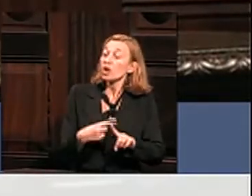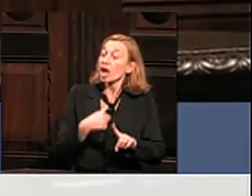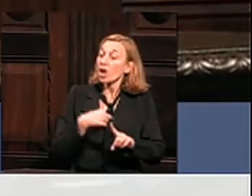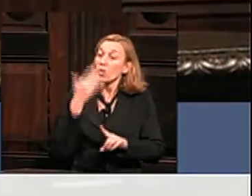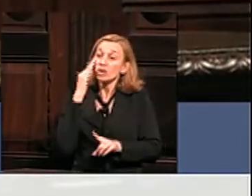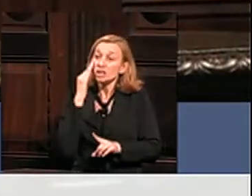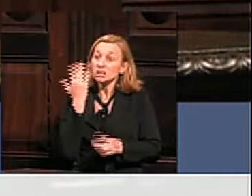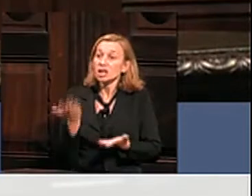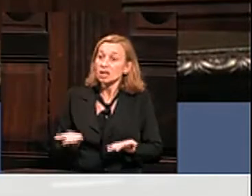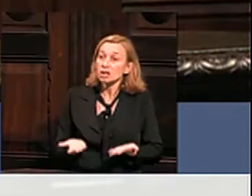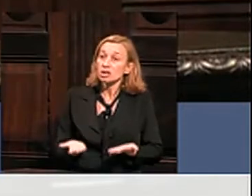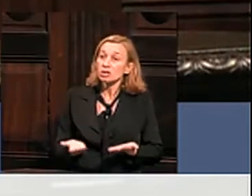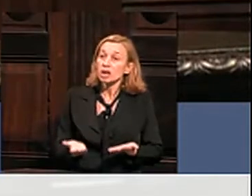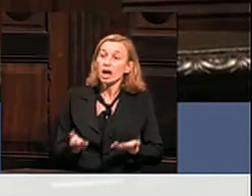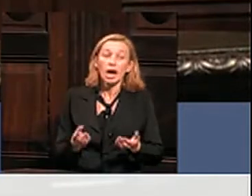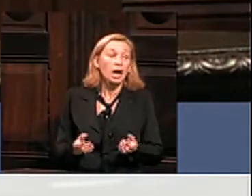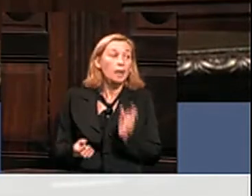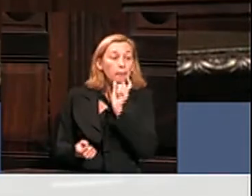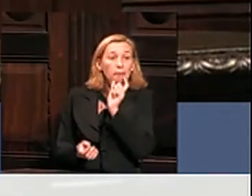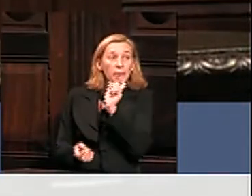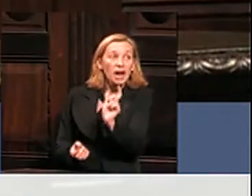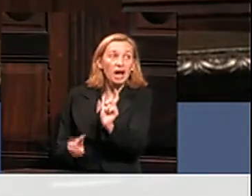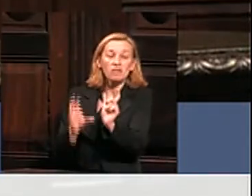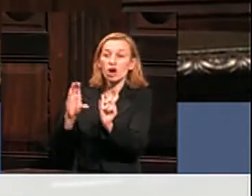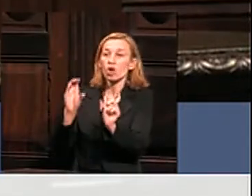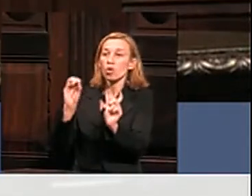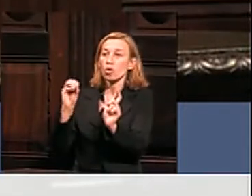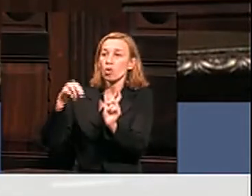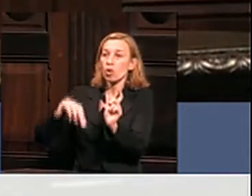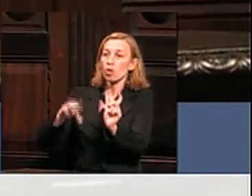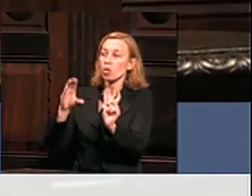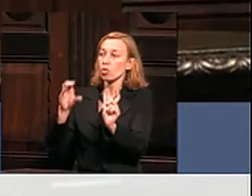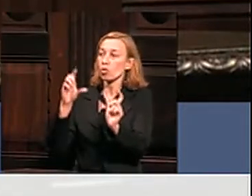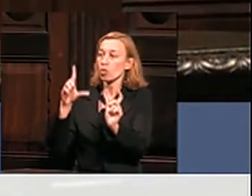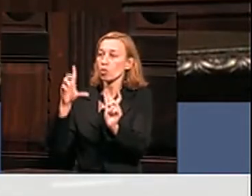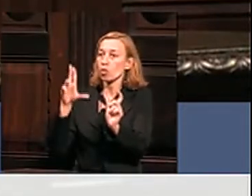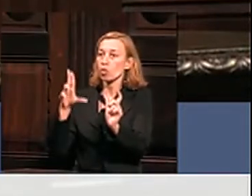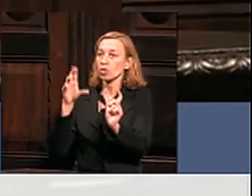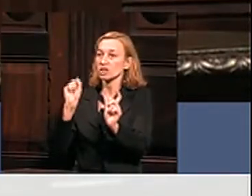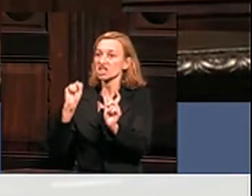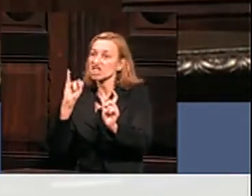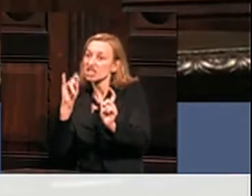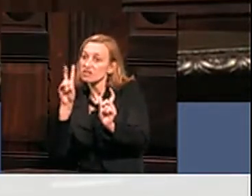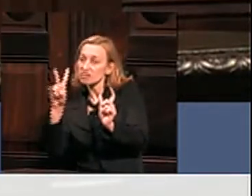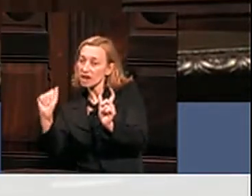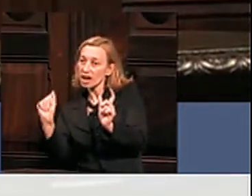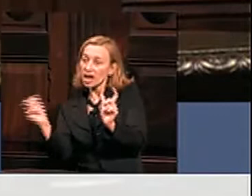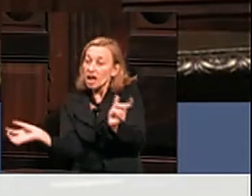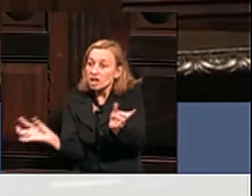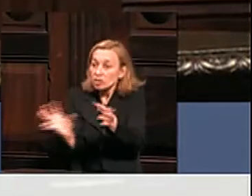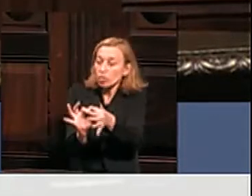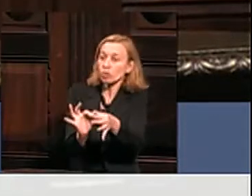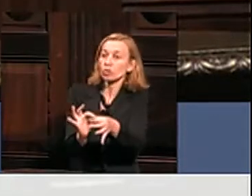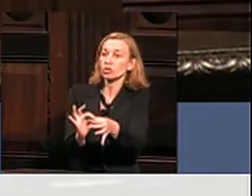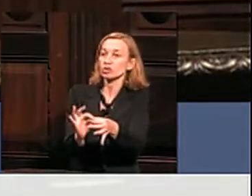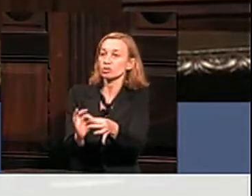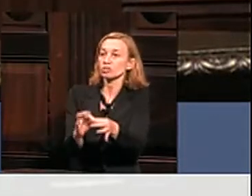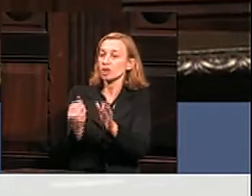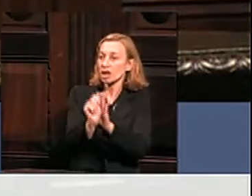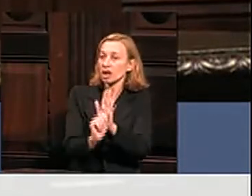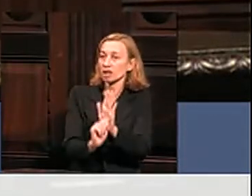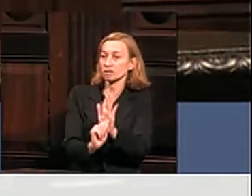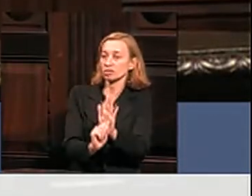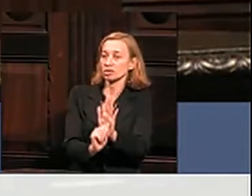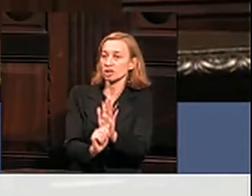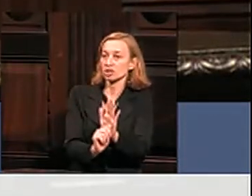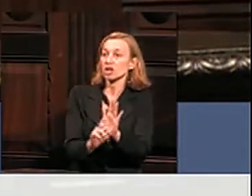que a palavra conclusiva, ela está impregnando aquilo que seria o relatório feito às contas